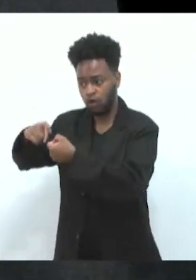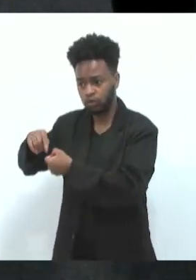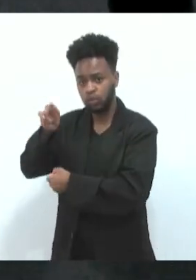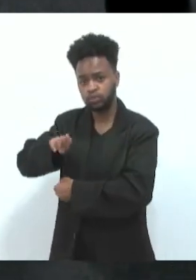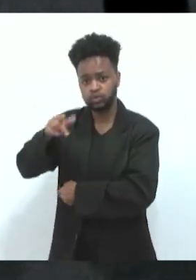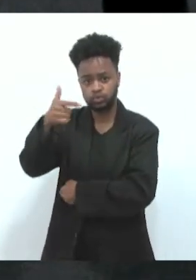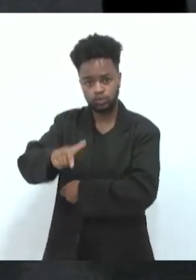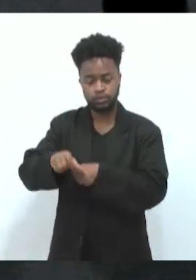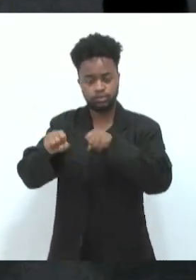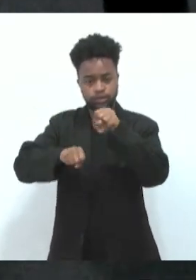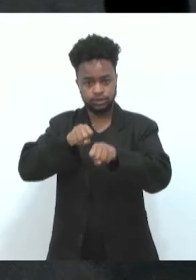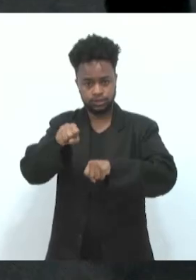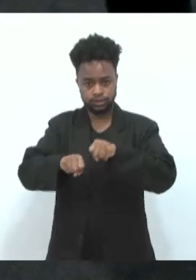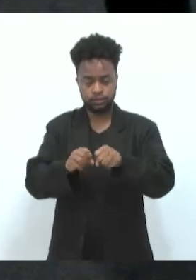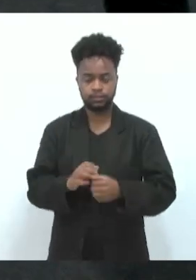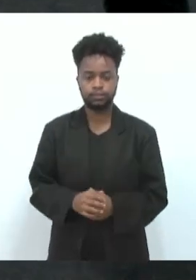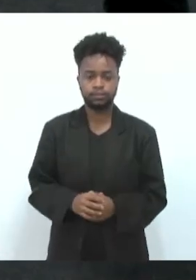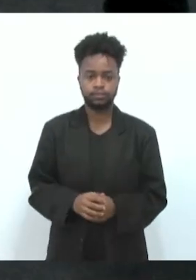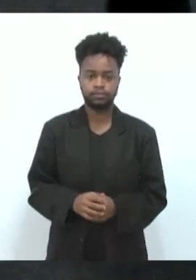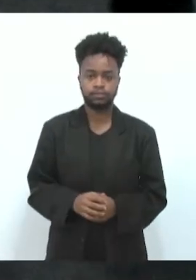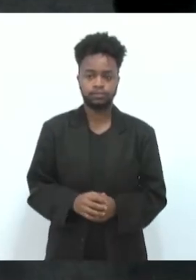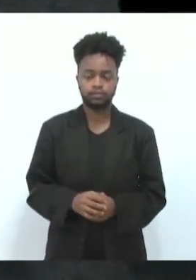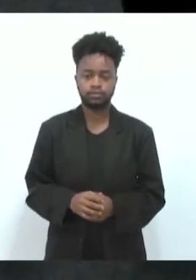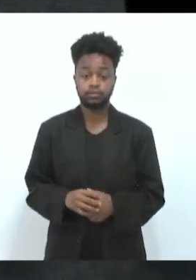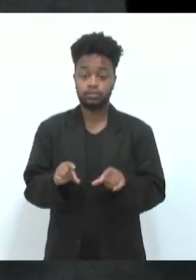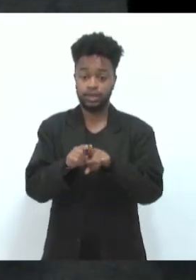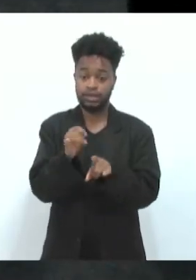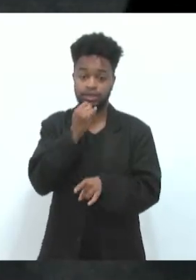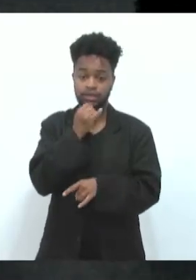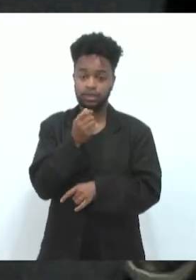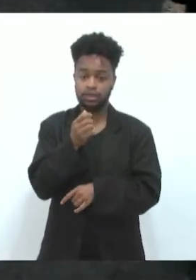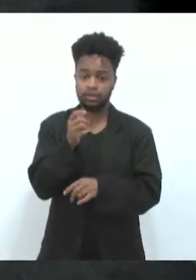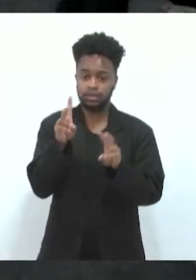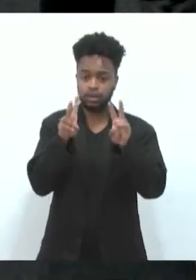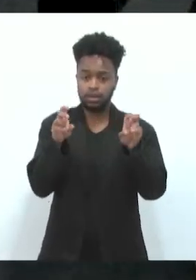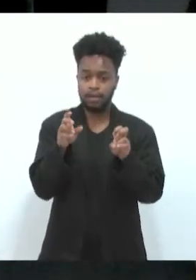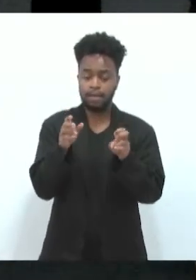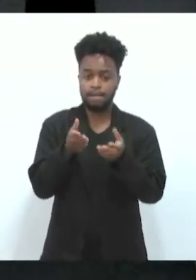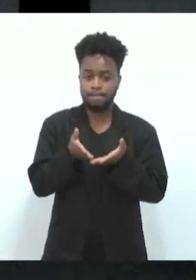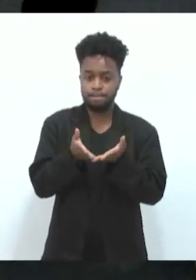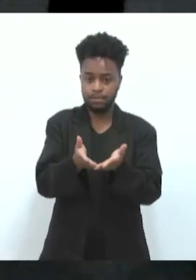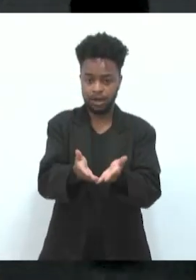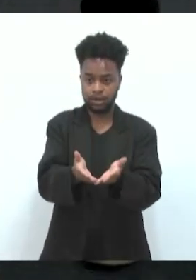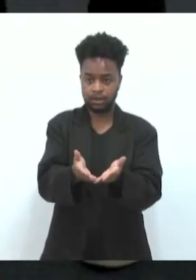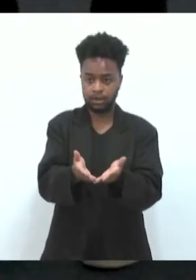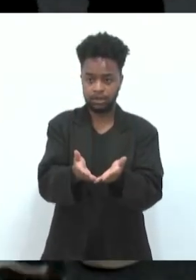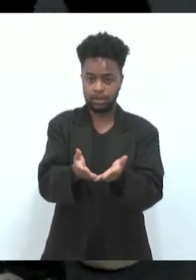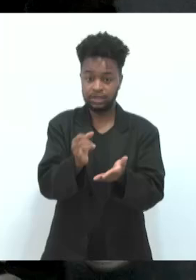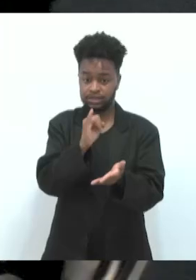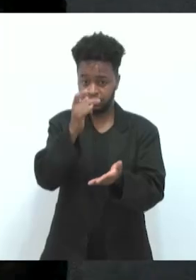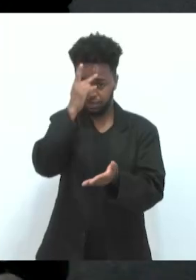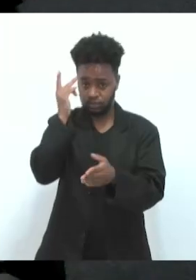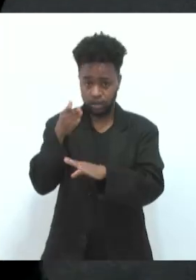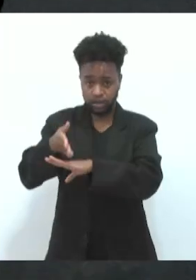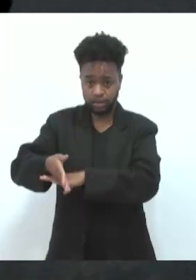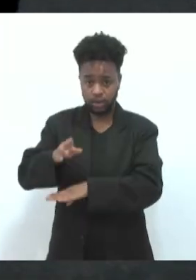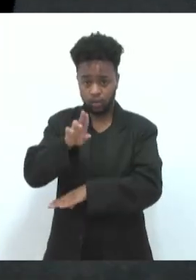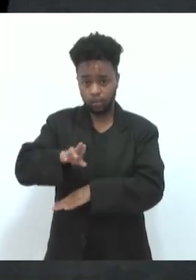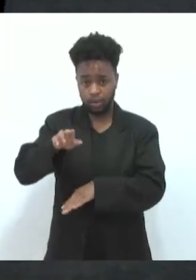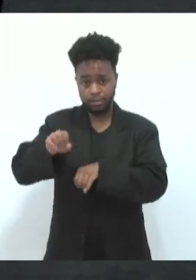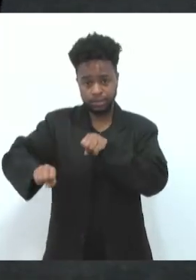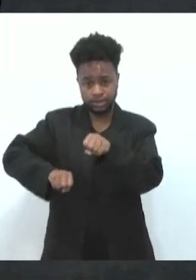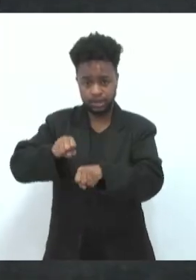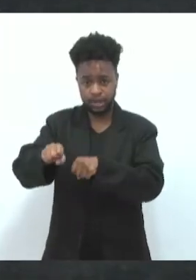para casa. Outra questão, as barcas. Estavam cobrando, quem ia com bicicleta, uma passagem